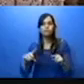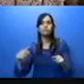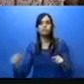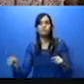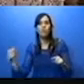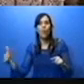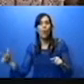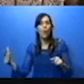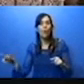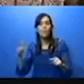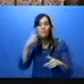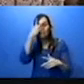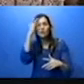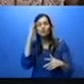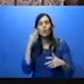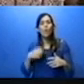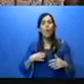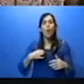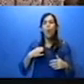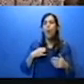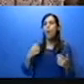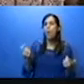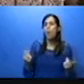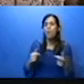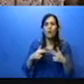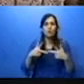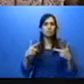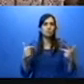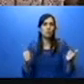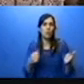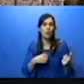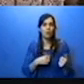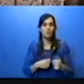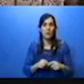pessoa por meio de roupa contaminada, objetos contaminados.